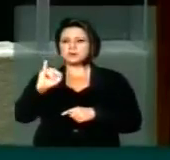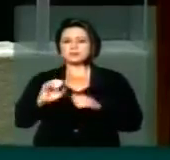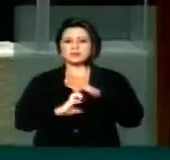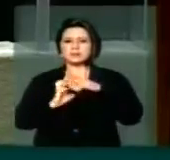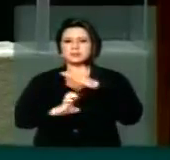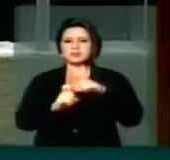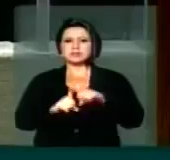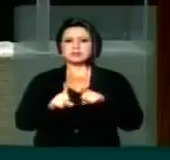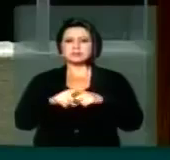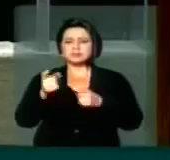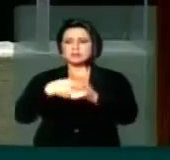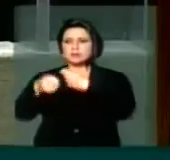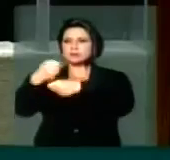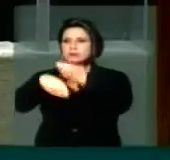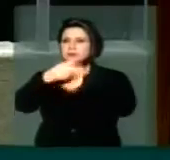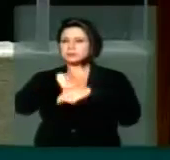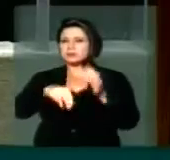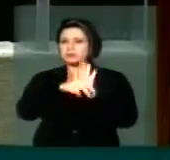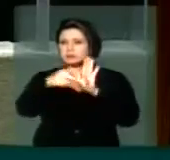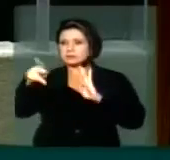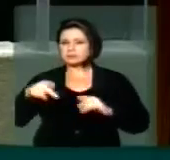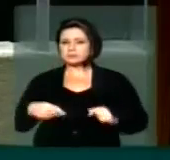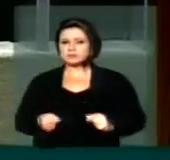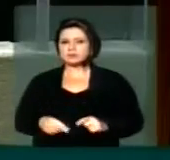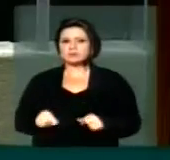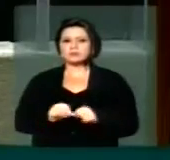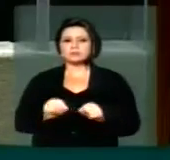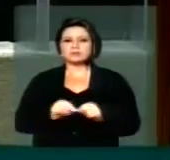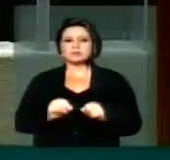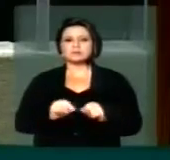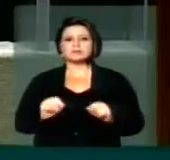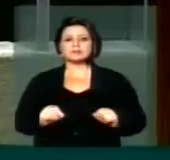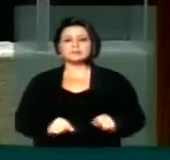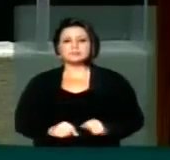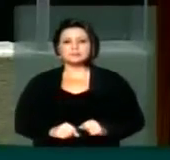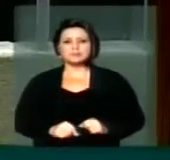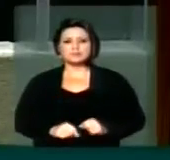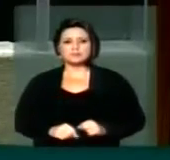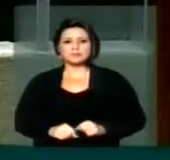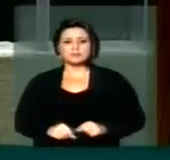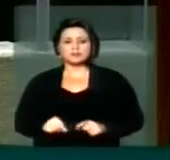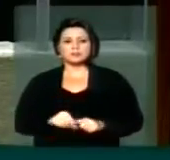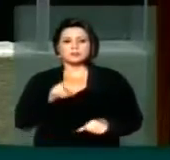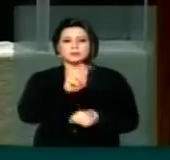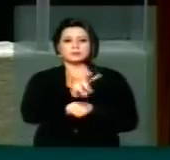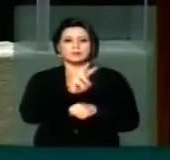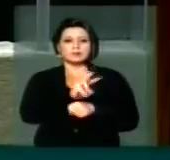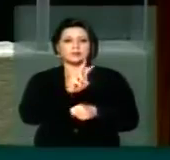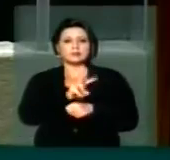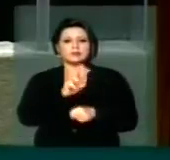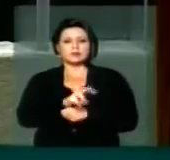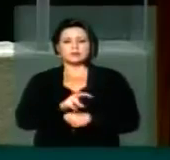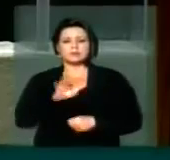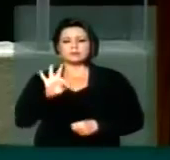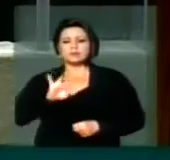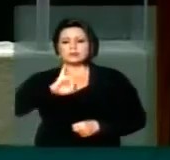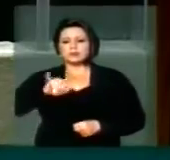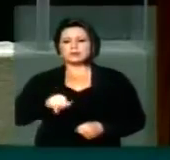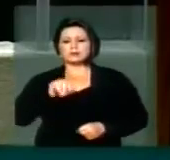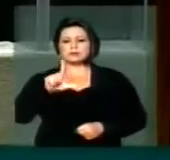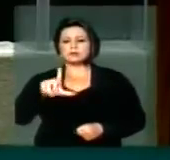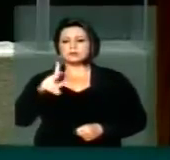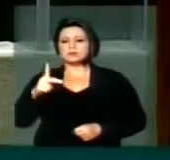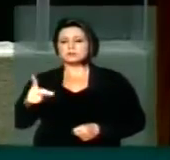monopólios e grupos econômicos, feito da seguinte forma: empréstimos pela